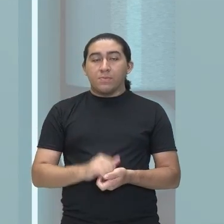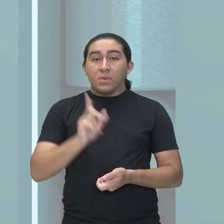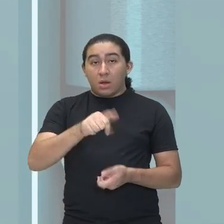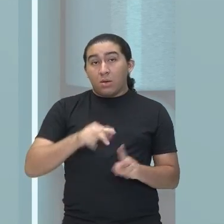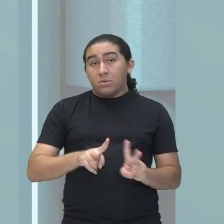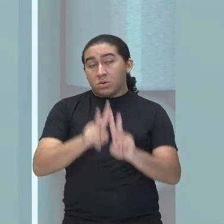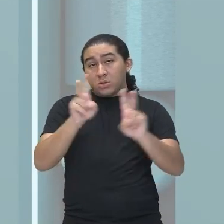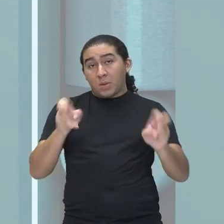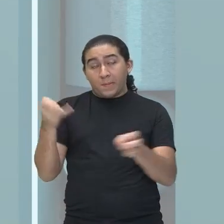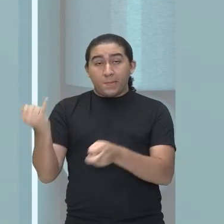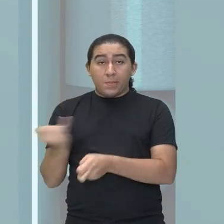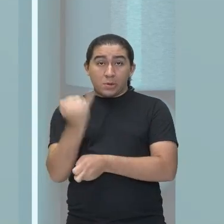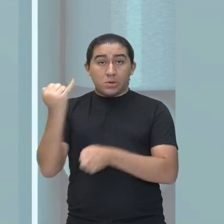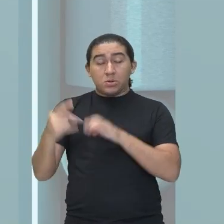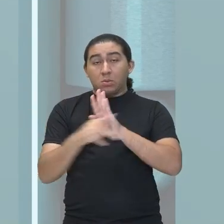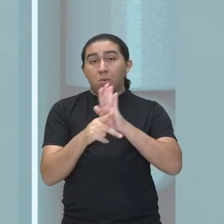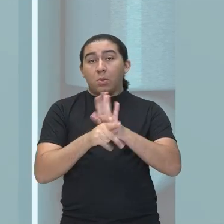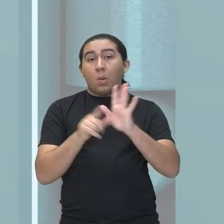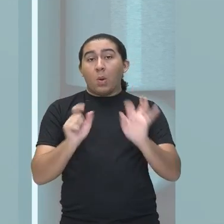temas fundamentais da